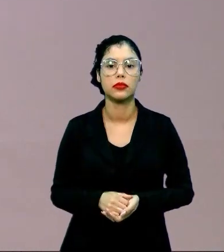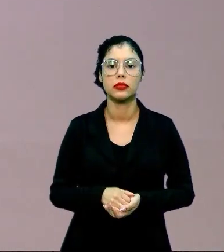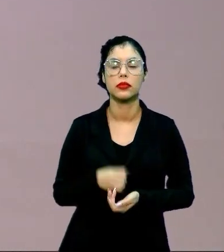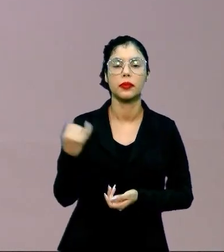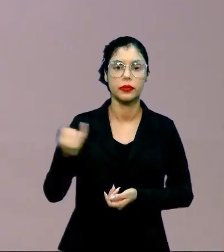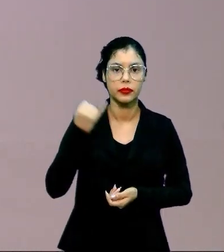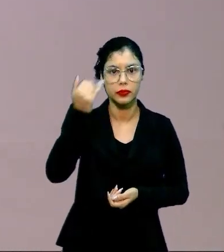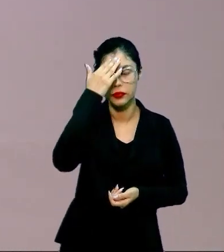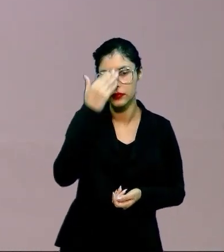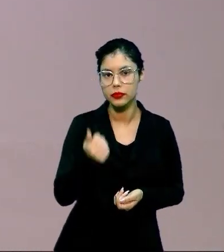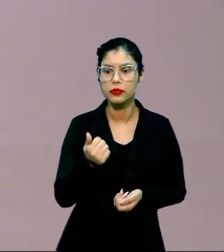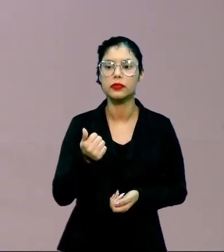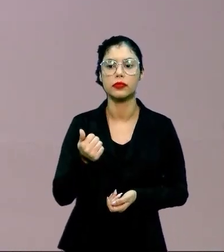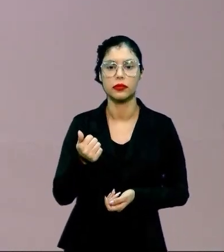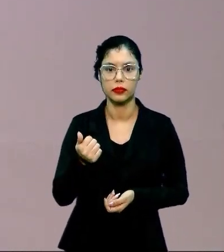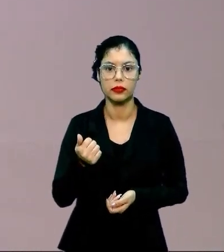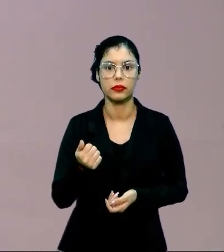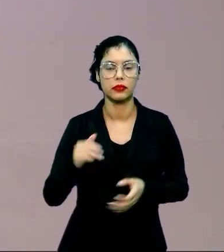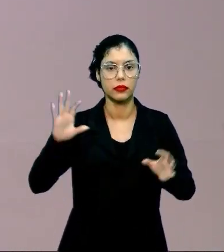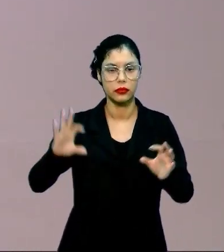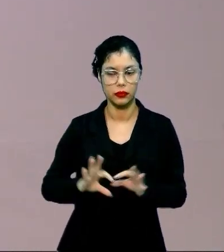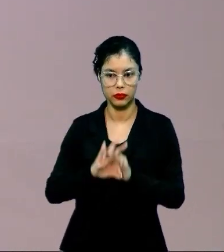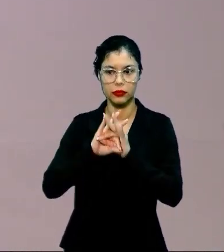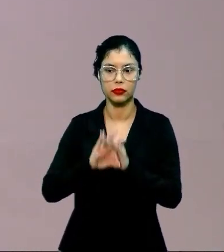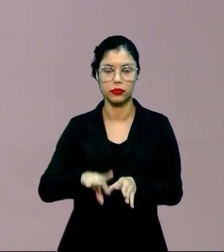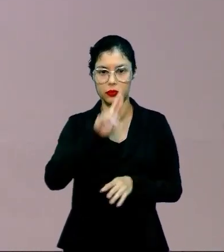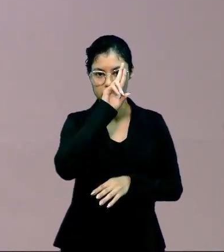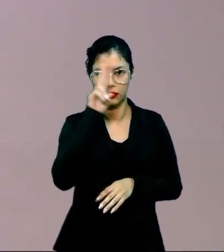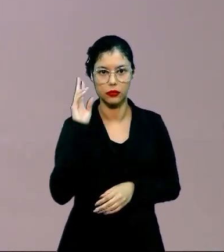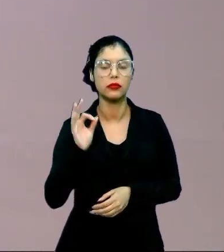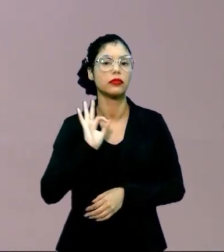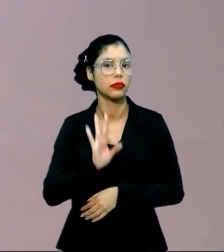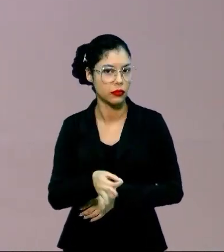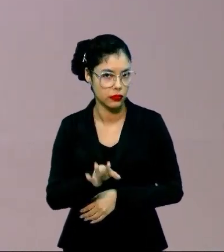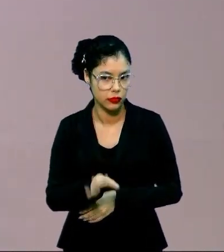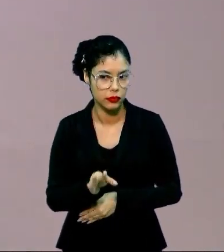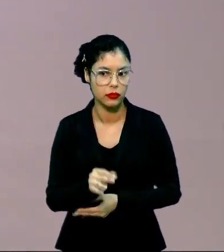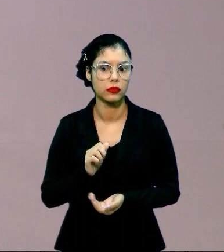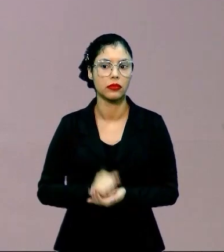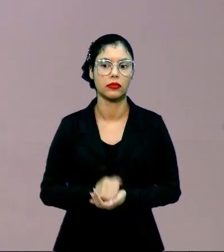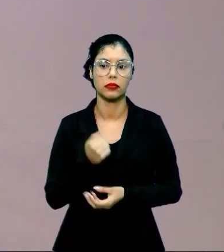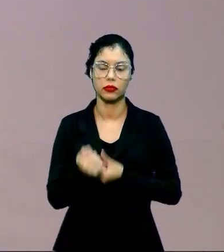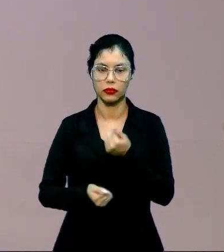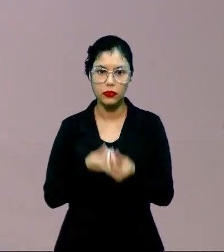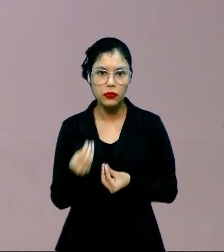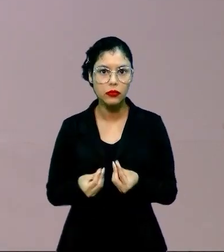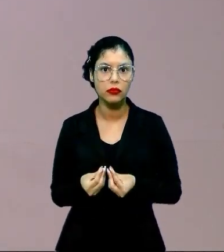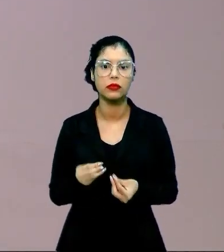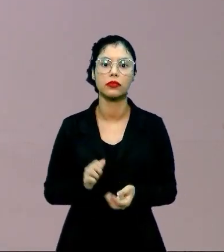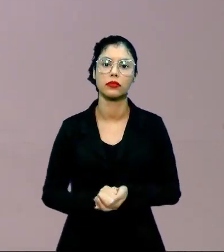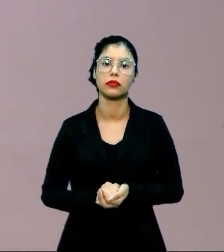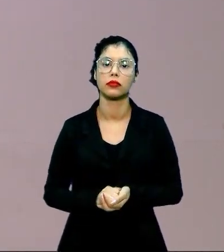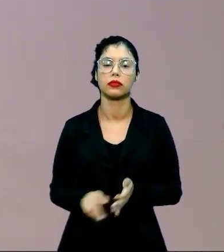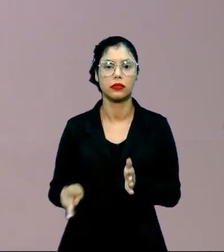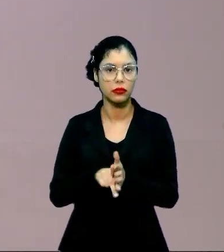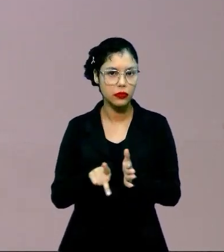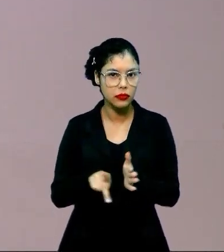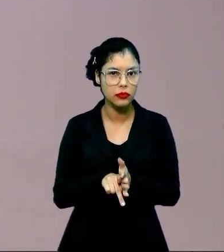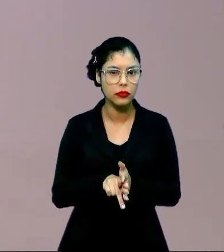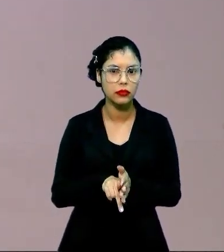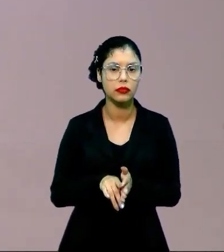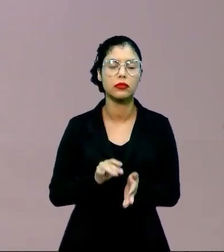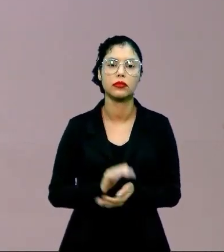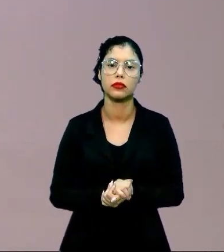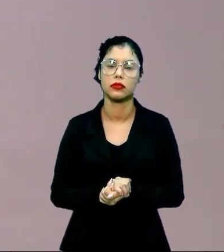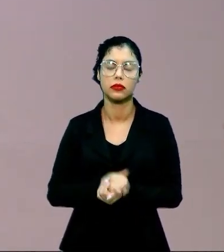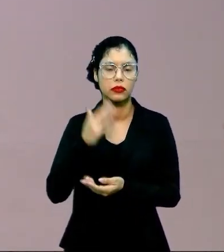eu saber a vinculação histórica, com certeza, é tanto que é o que é essencial aí